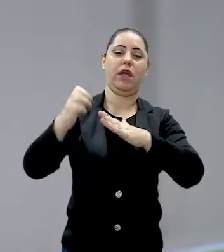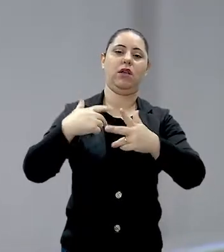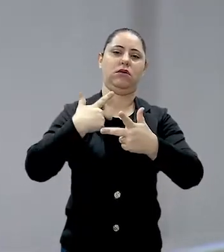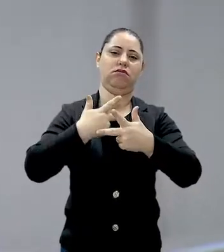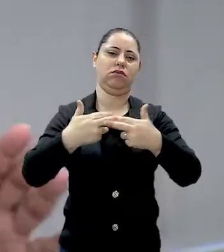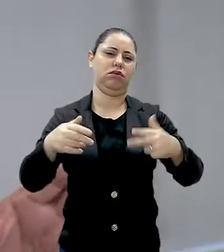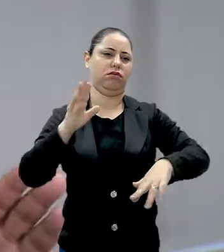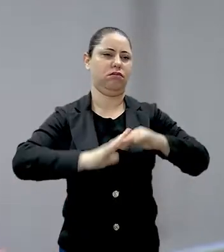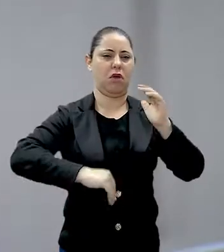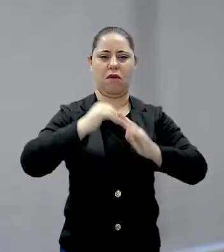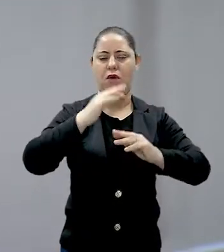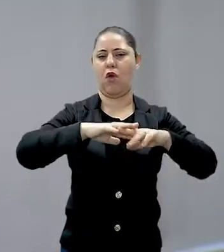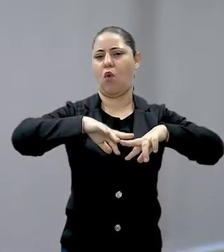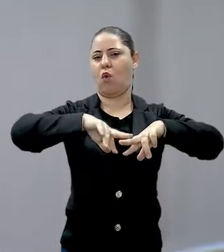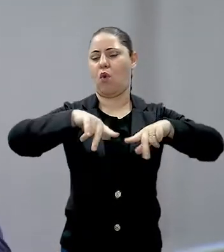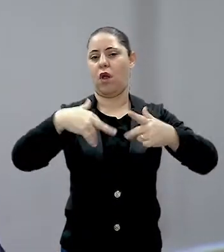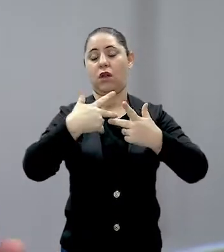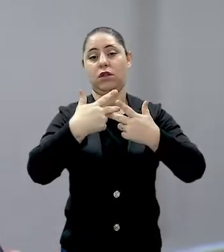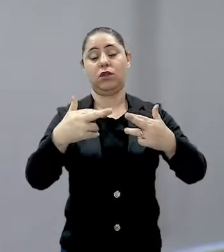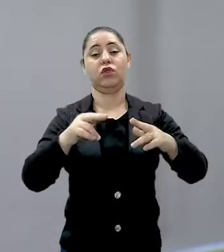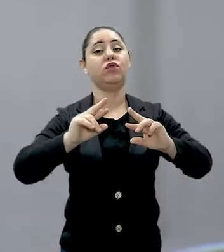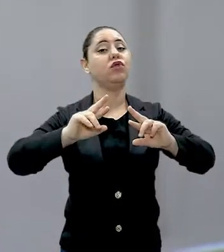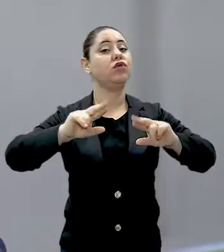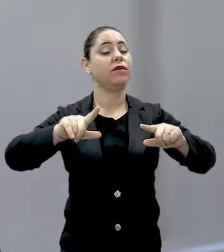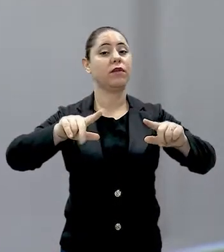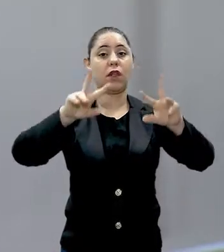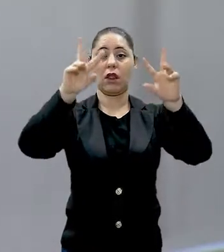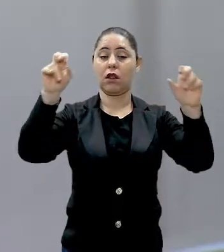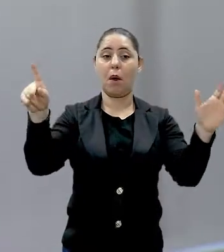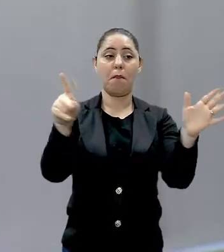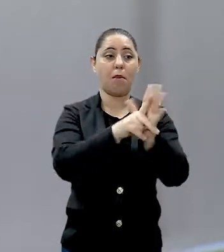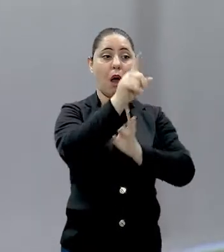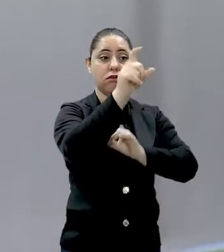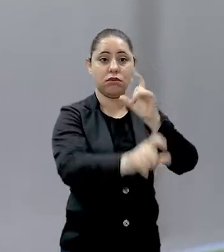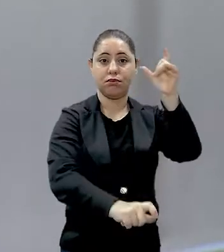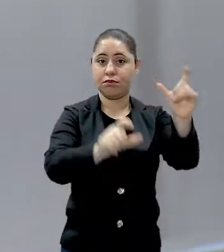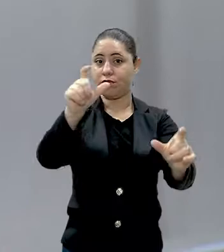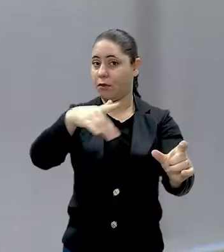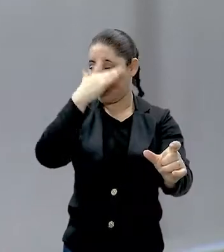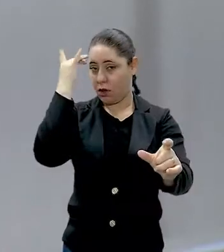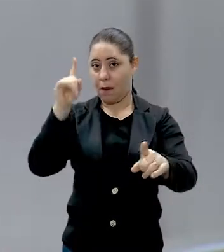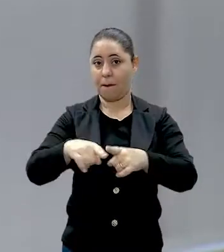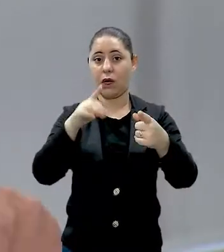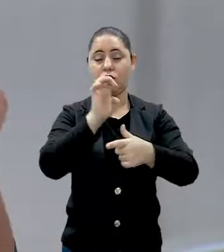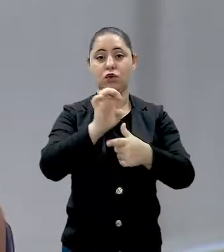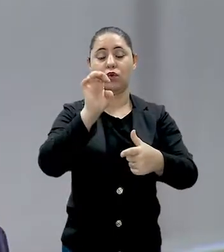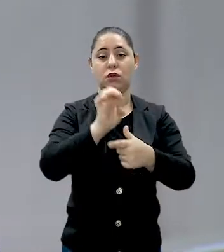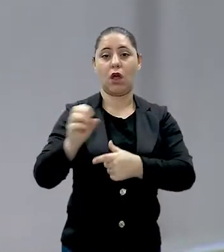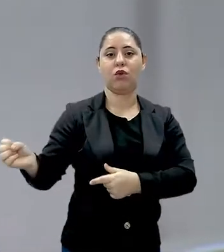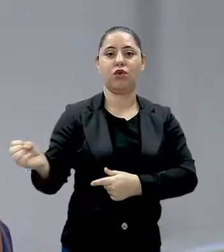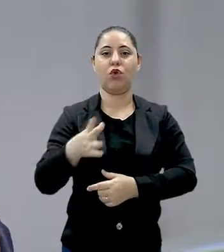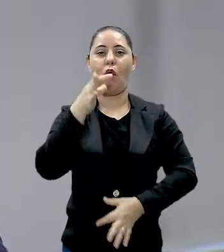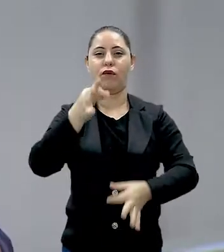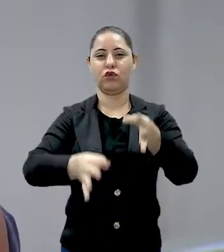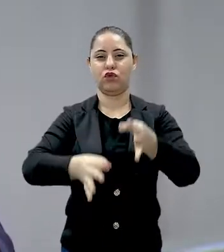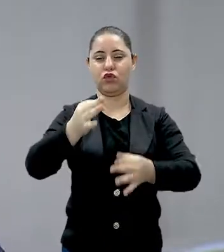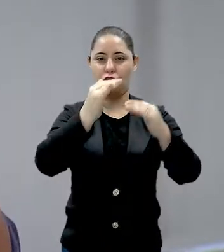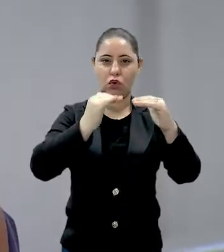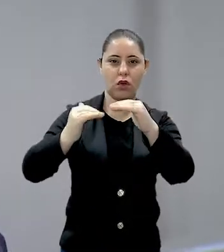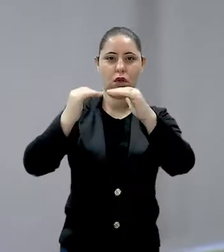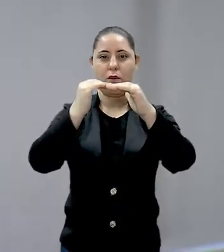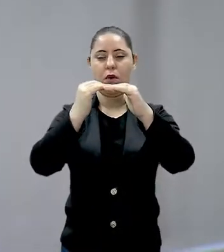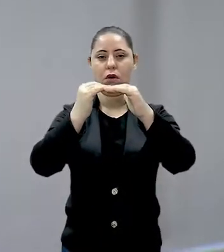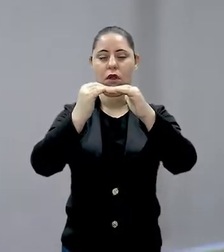em qualquer tipo de profissão, isso é uma outra carreira, uma outra questão, aí é uma questão individual de cada um. Mas no Estado moderno,